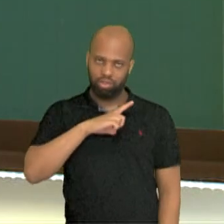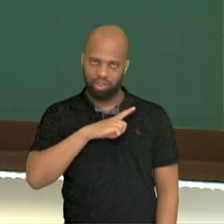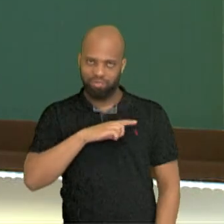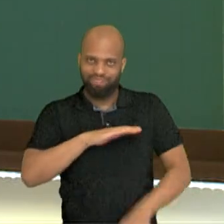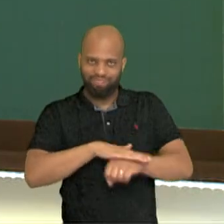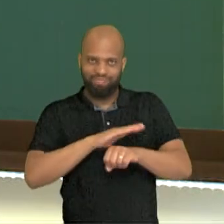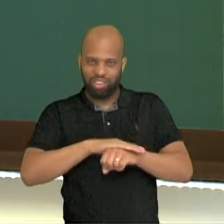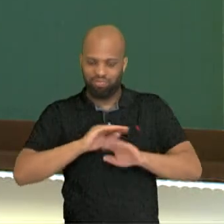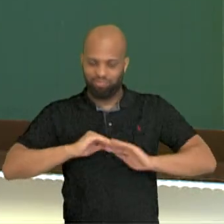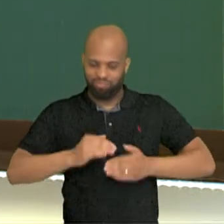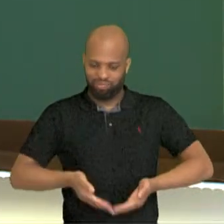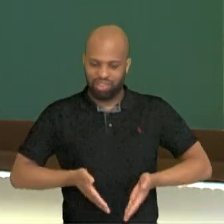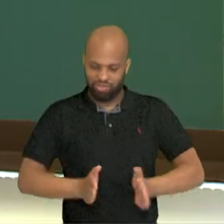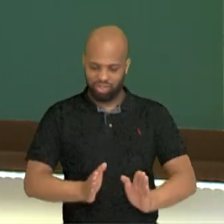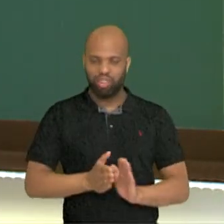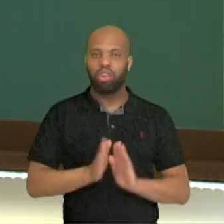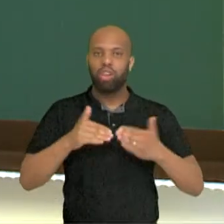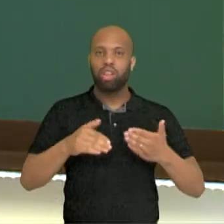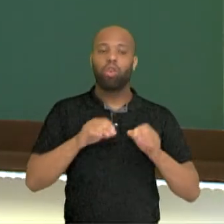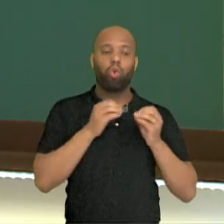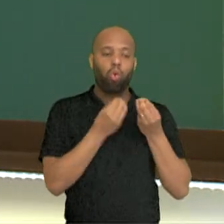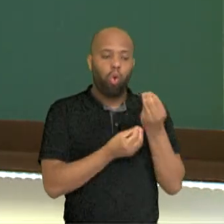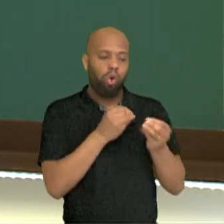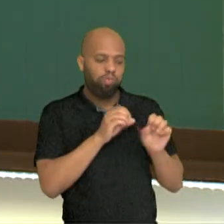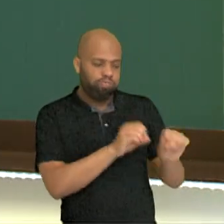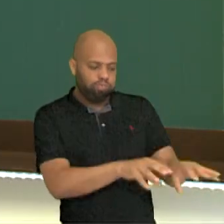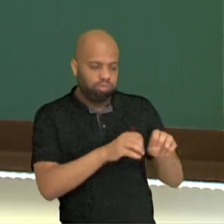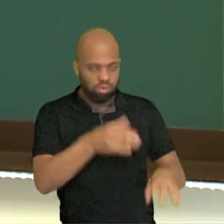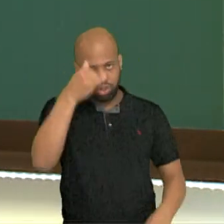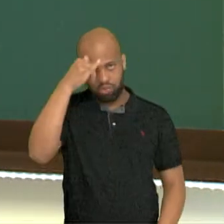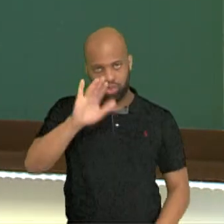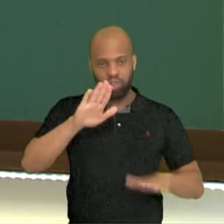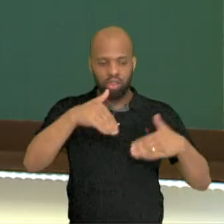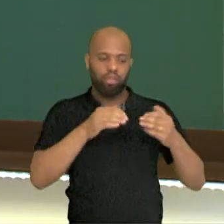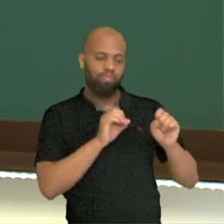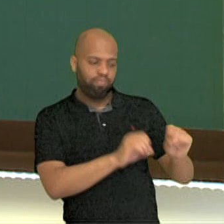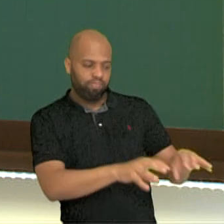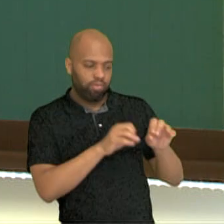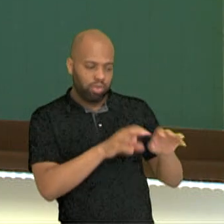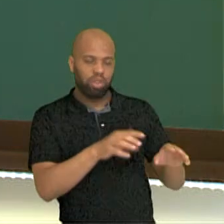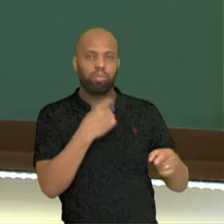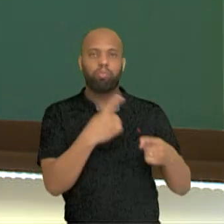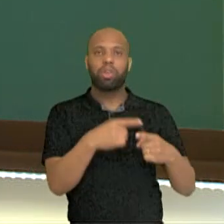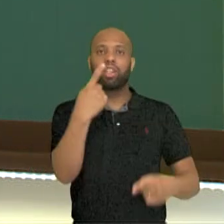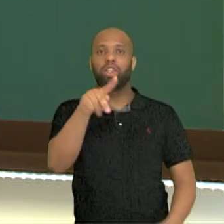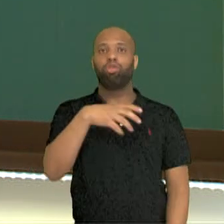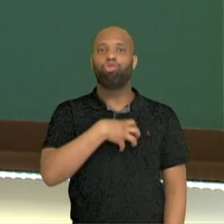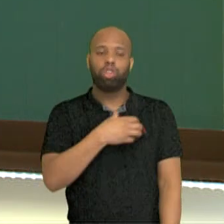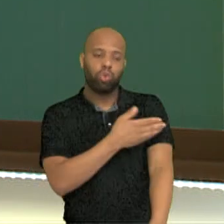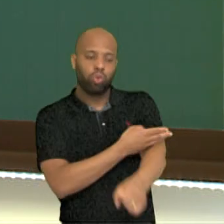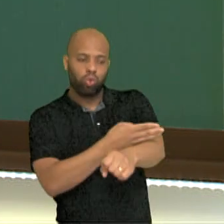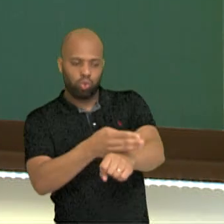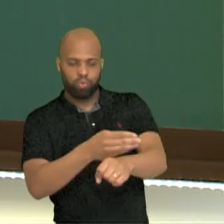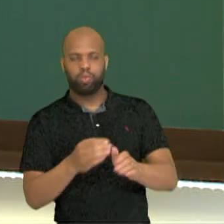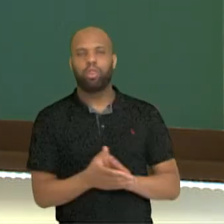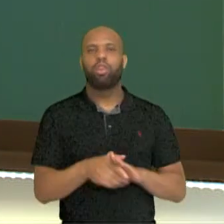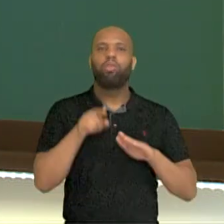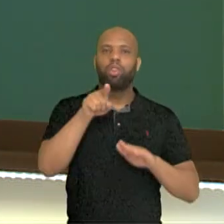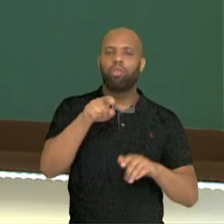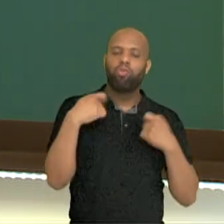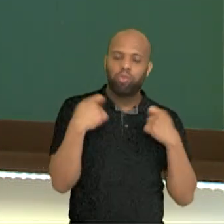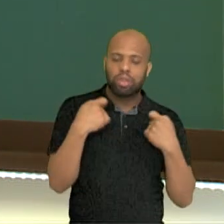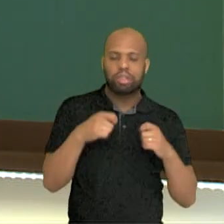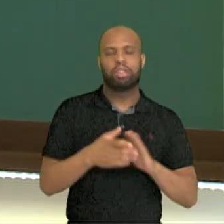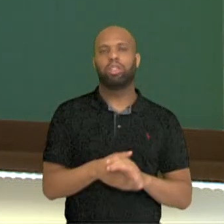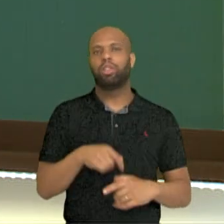professora, educação e precaução? Educação vem basicamente dos teus hábitos, né? Você precisa,